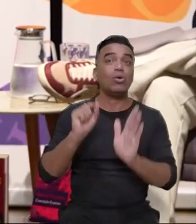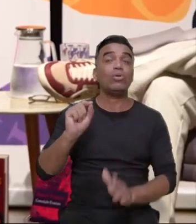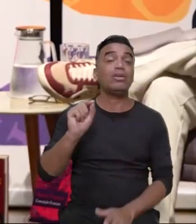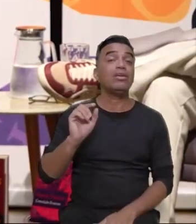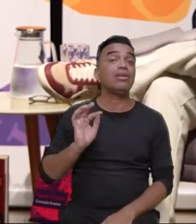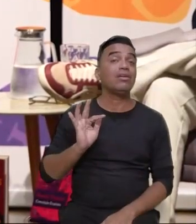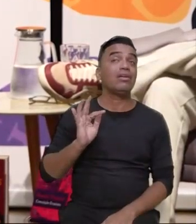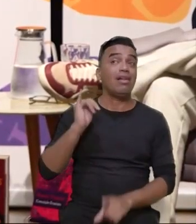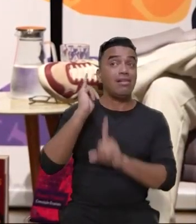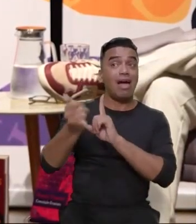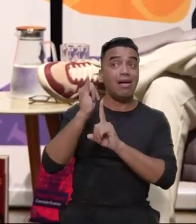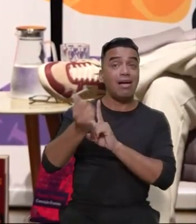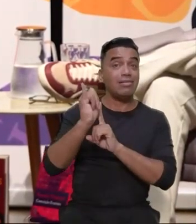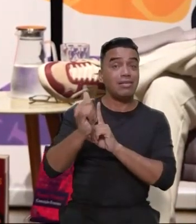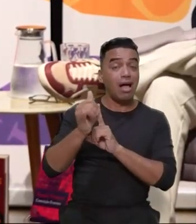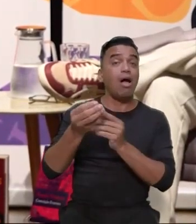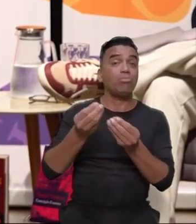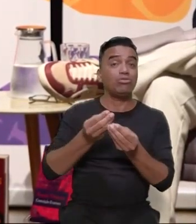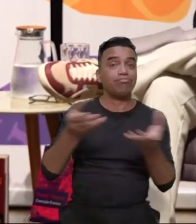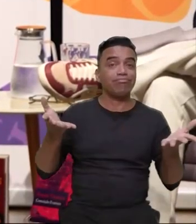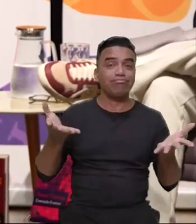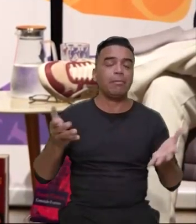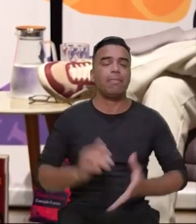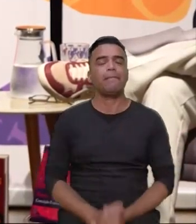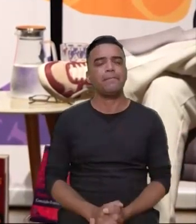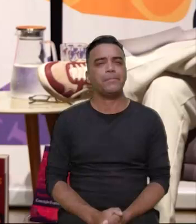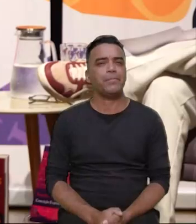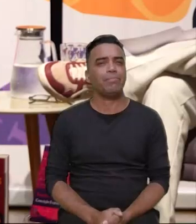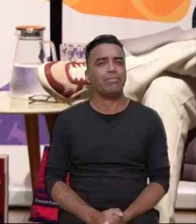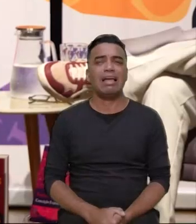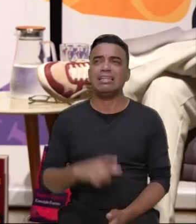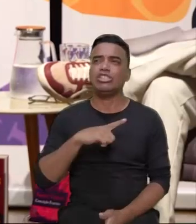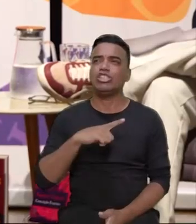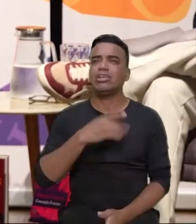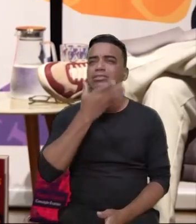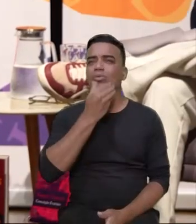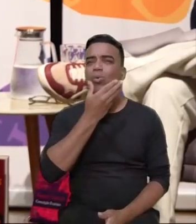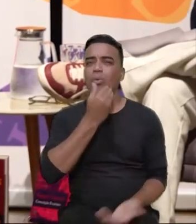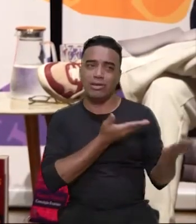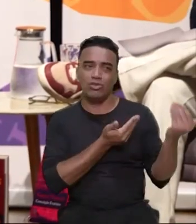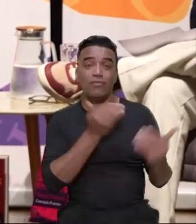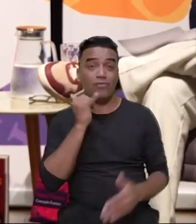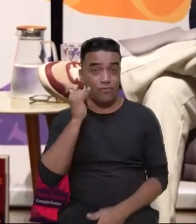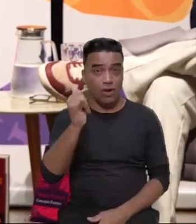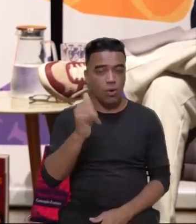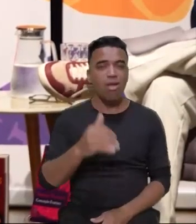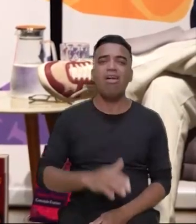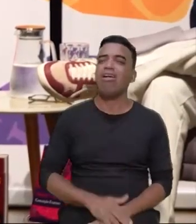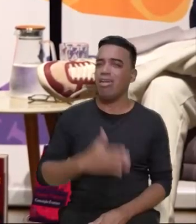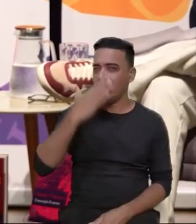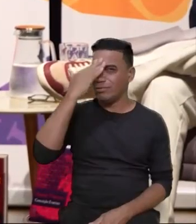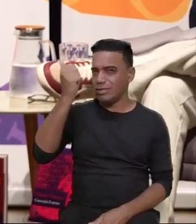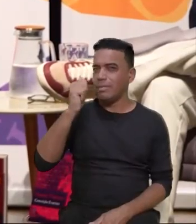que a narrativa poderia trazer. E aí um rapaz virou e falou assim: eu